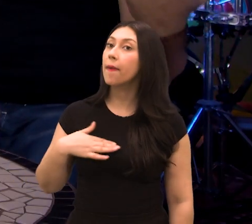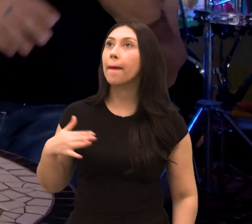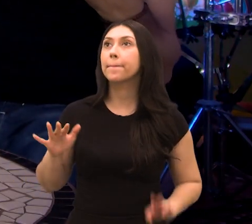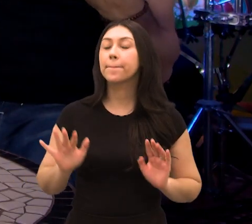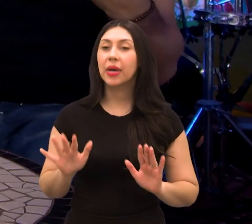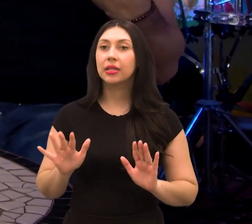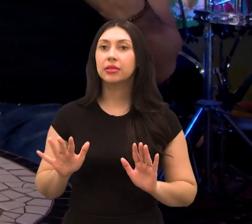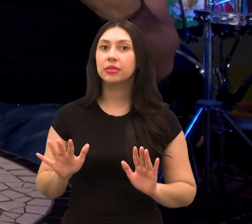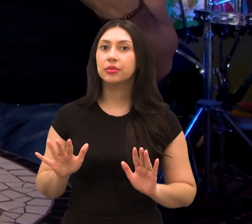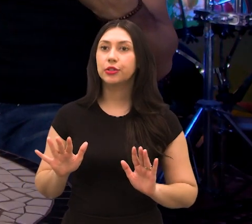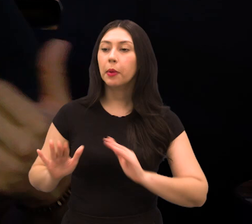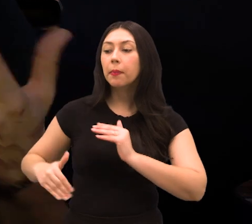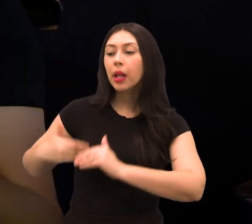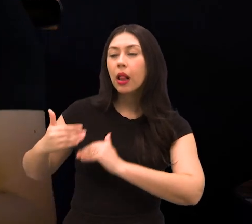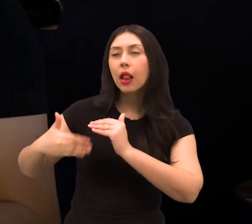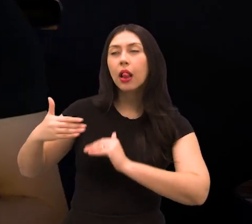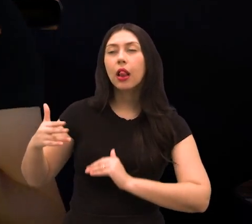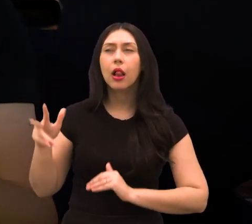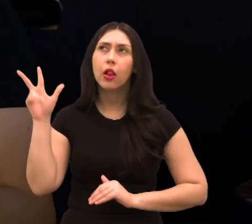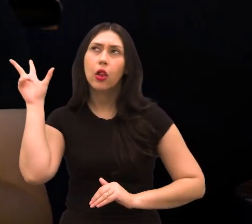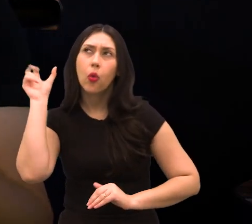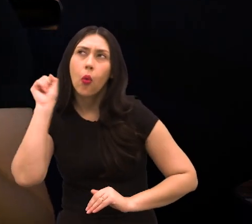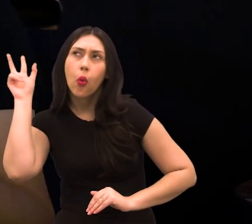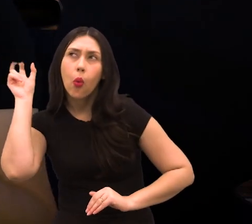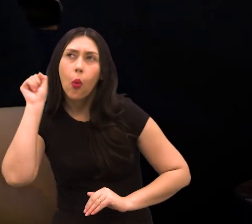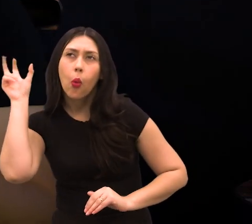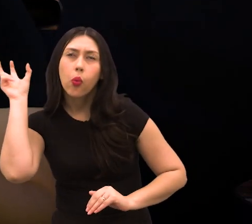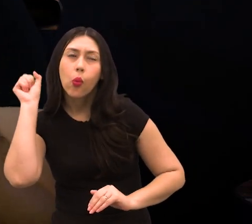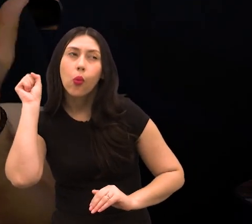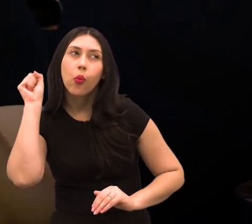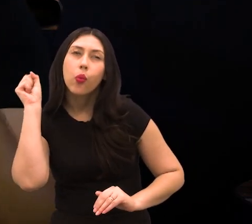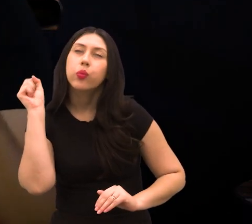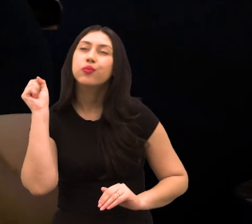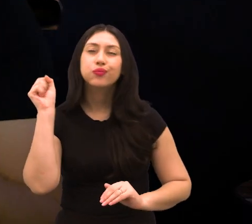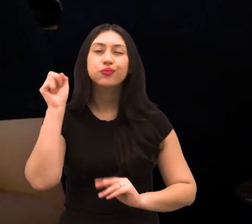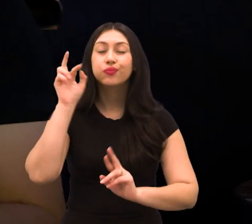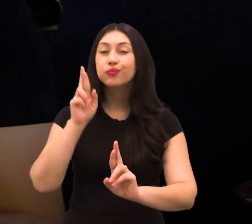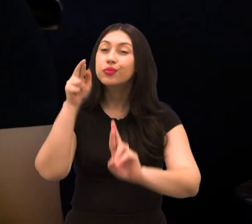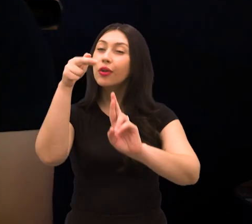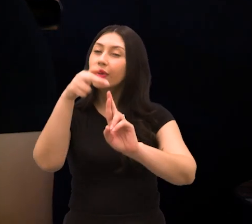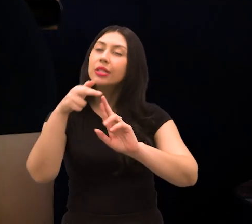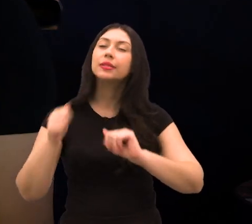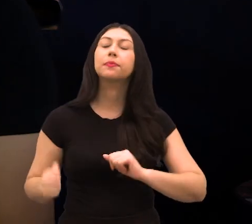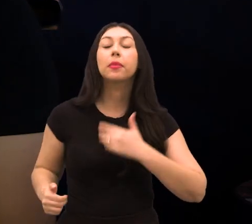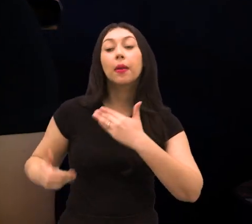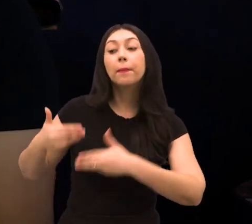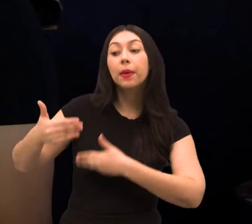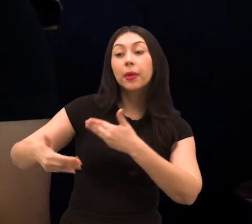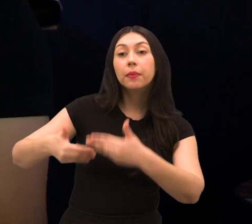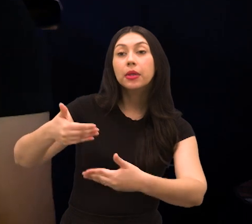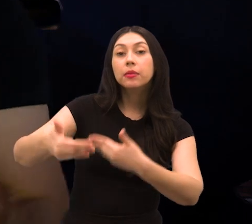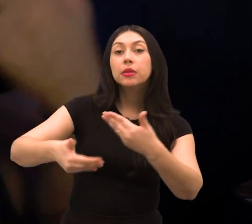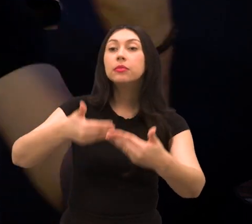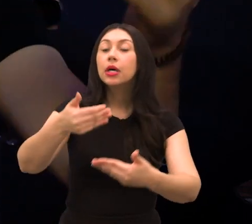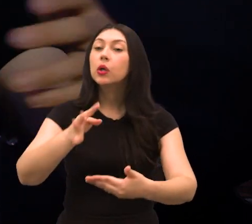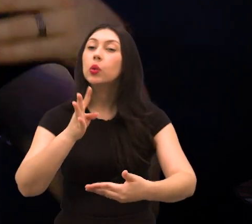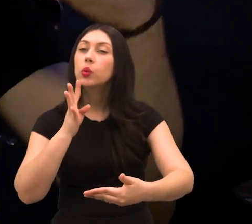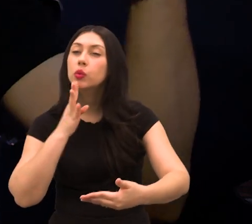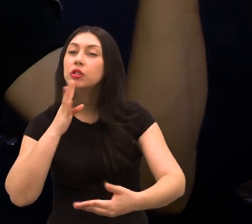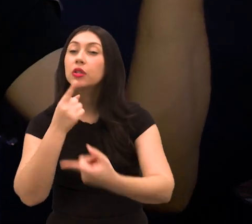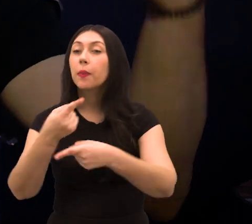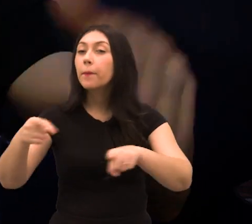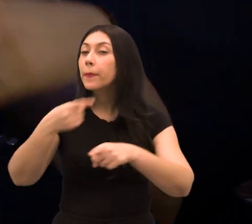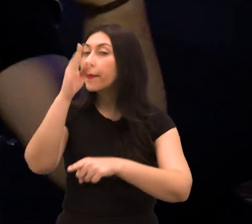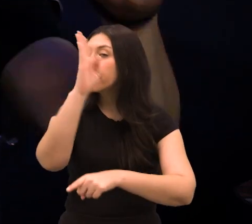fosse daquela época, mas quando eu ouvi as referências assim, mais primárias minhas, foram essas. E aí depois, ouvindo